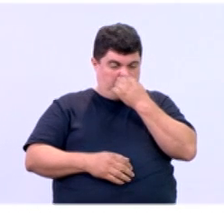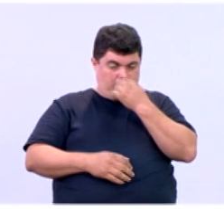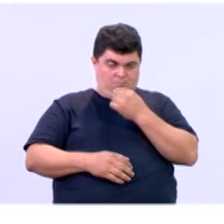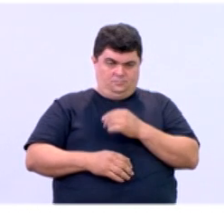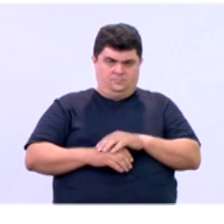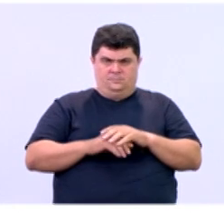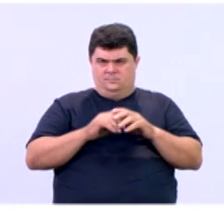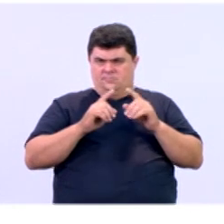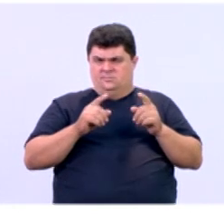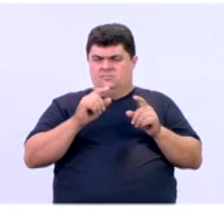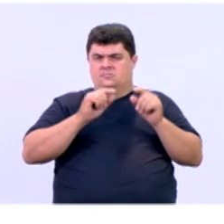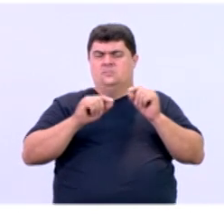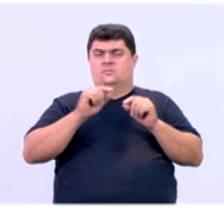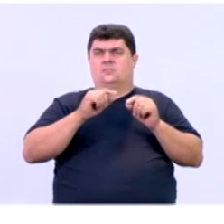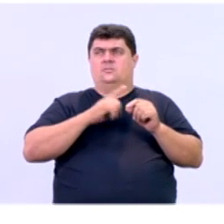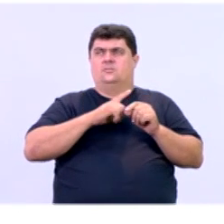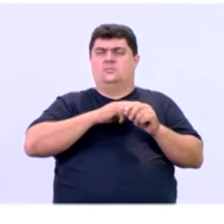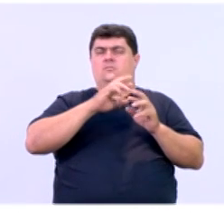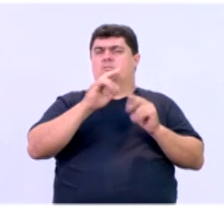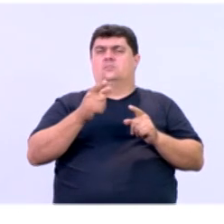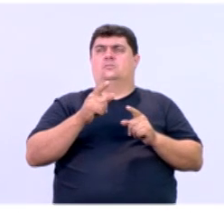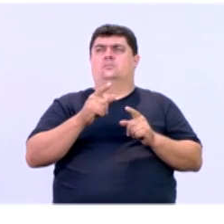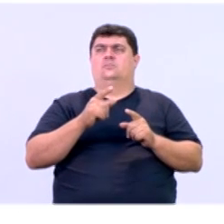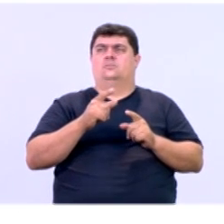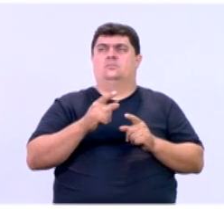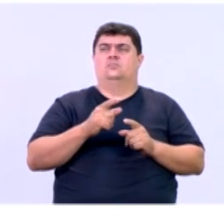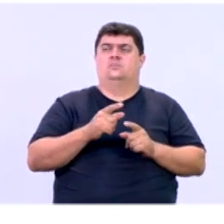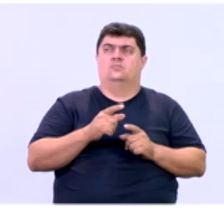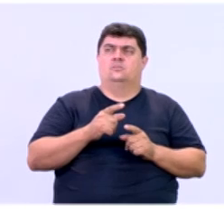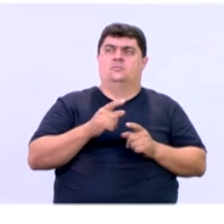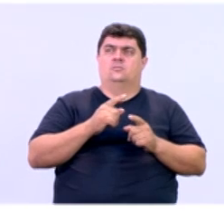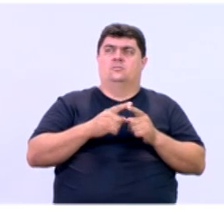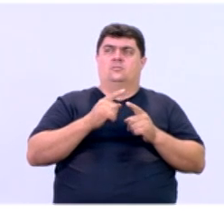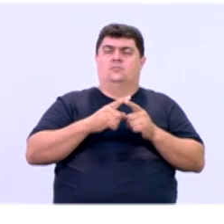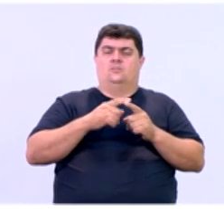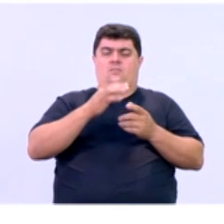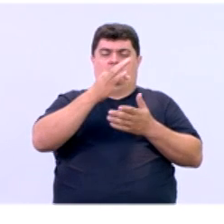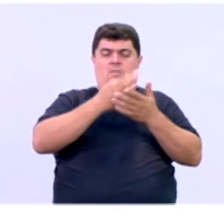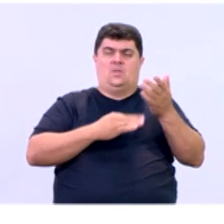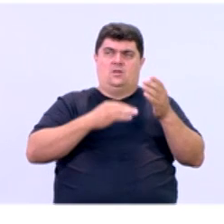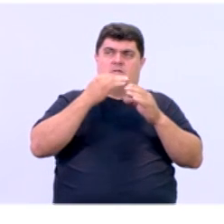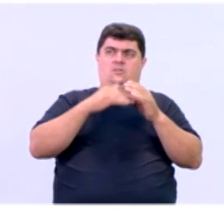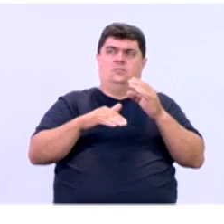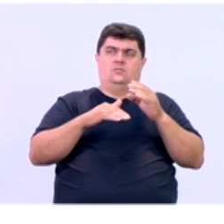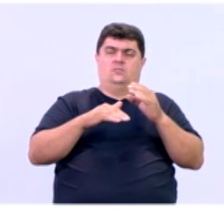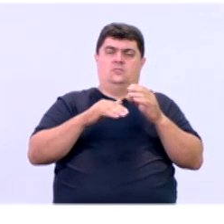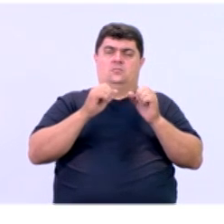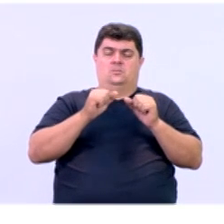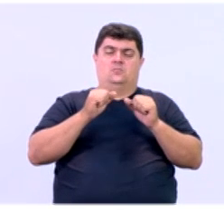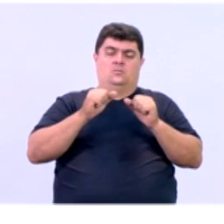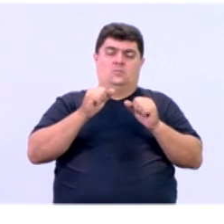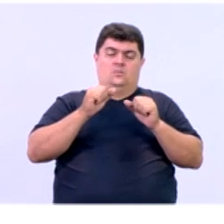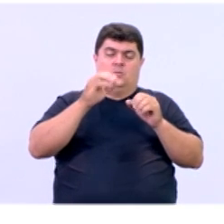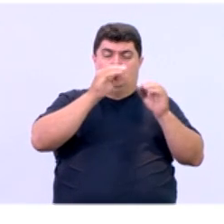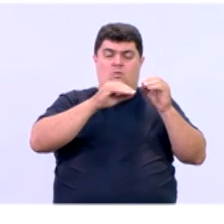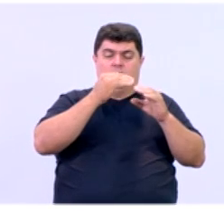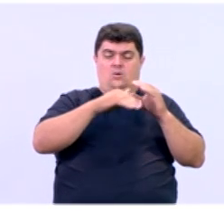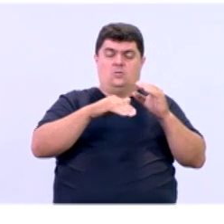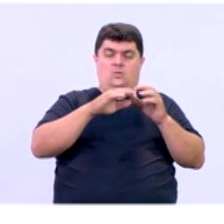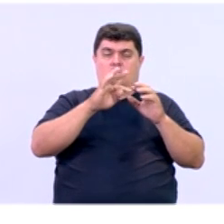Ah, mas o que tem de diferente do de texto para o e-mail? Porque eu posso definir o e-mail como